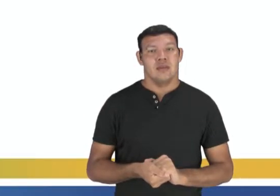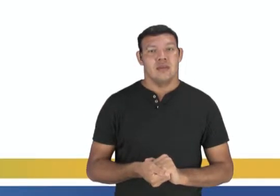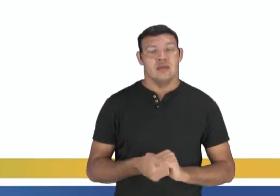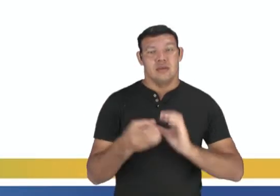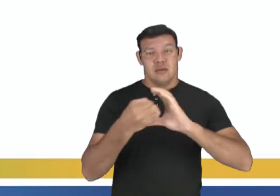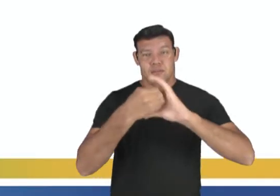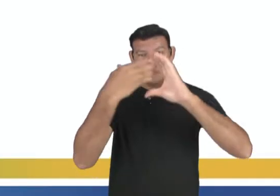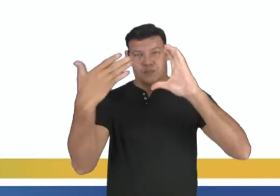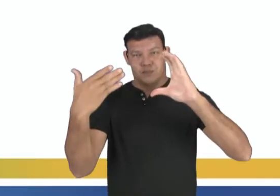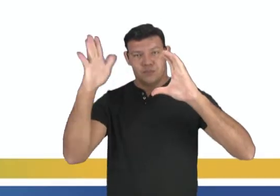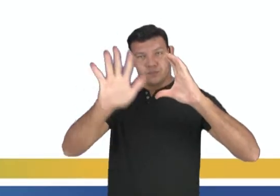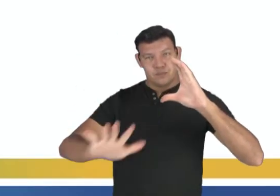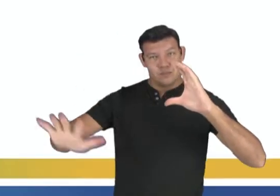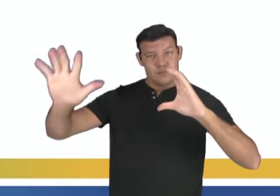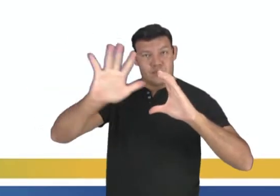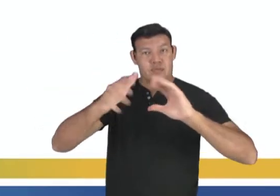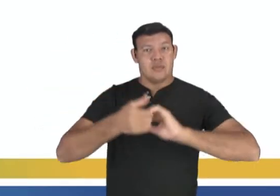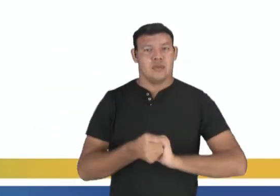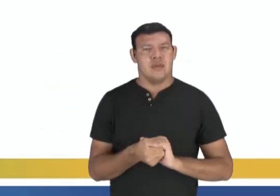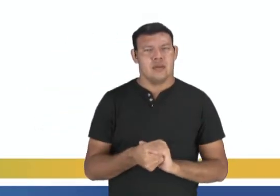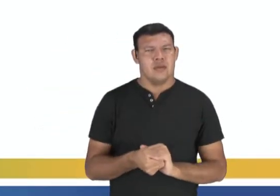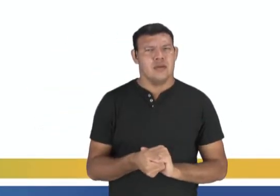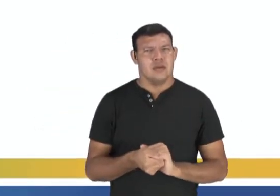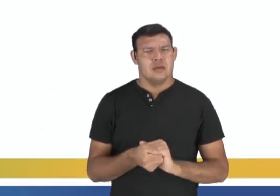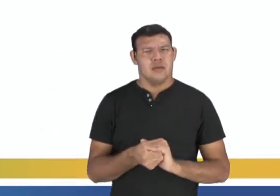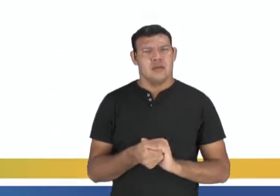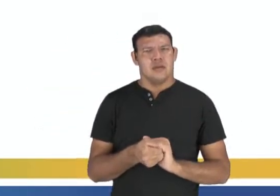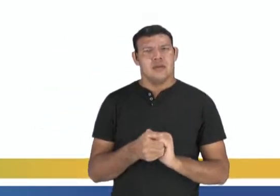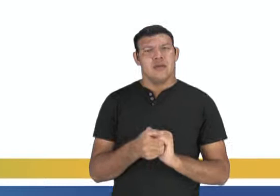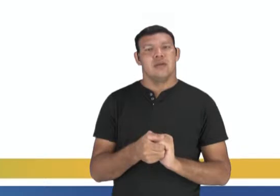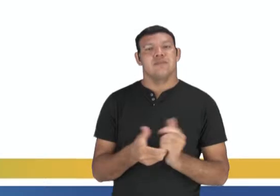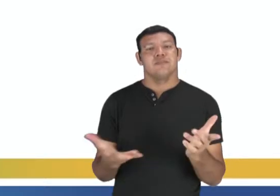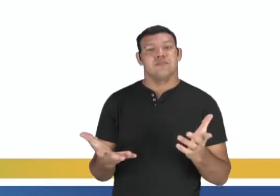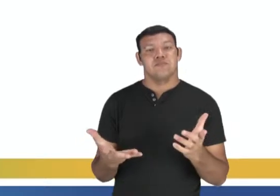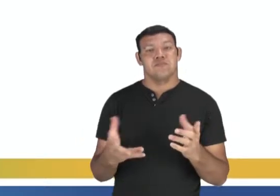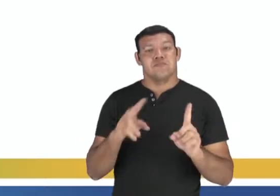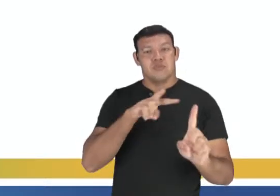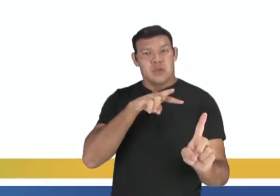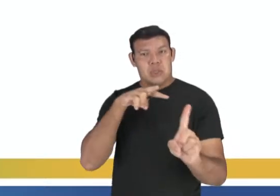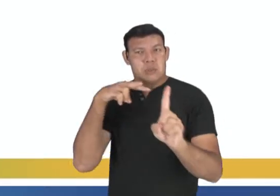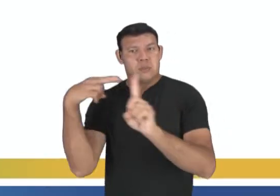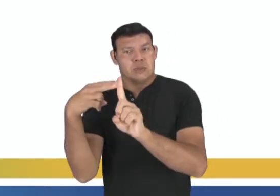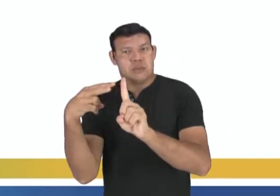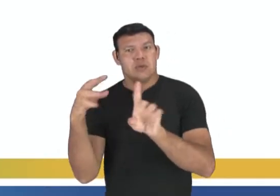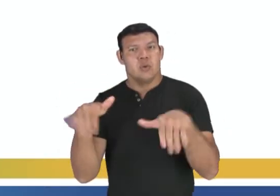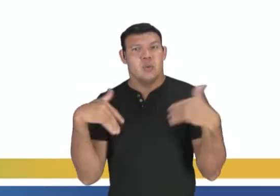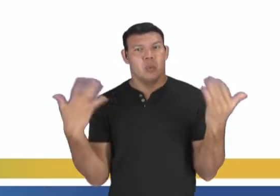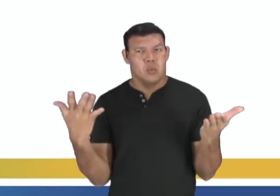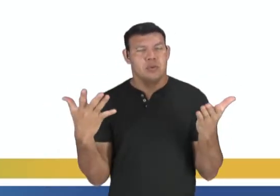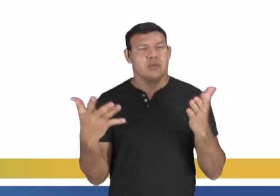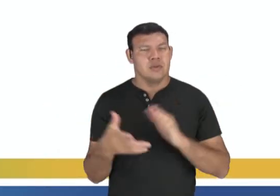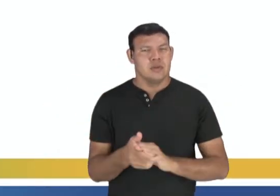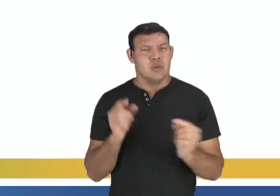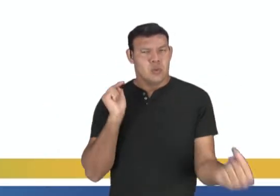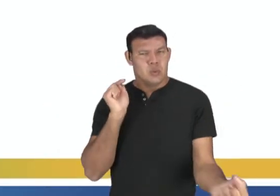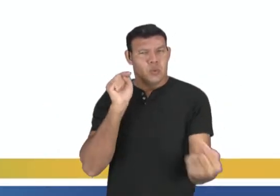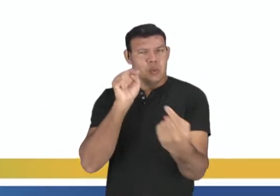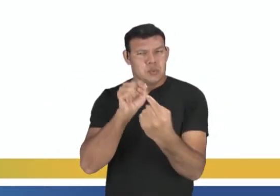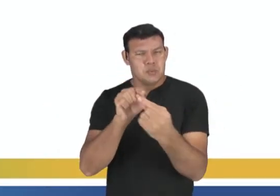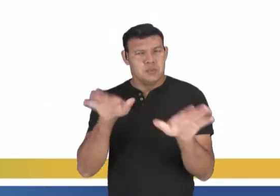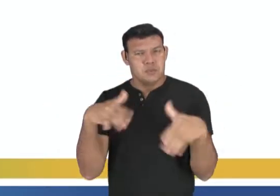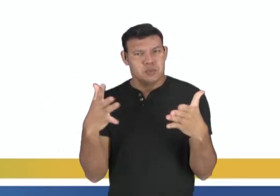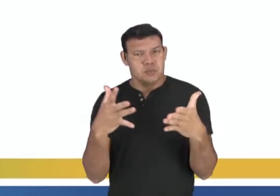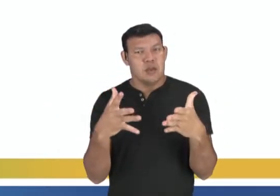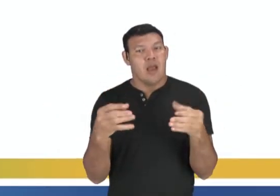Aspectos gerais. Primeiro, qual a intencionalidade desse tipo textual? Qual é o objetivo dele? Aproximar